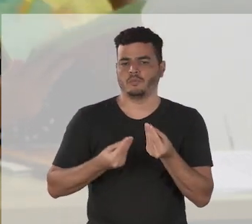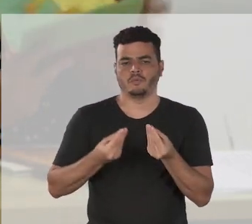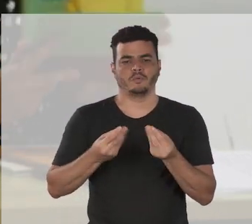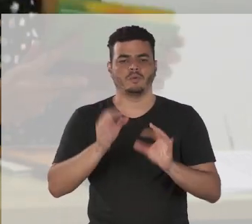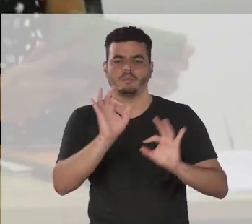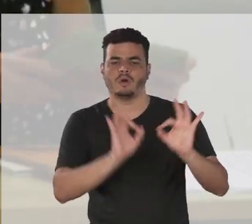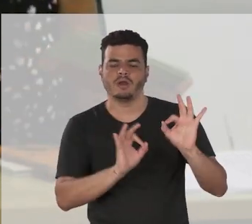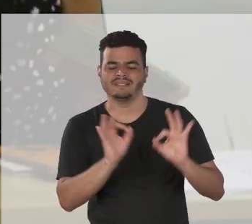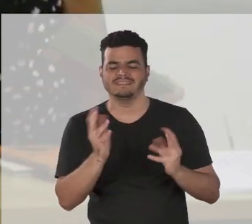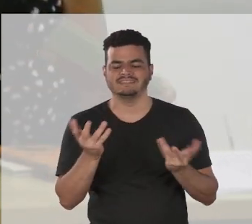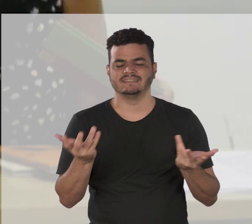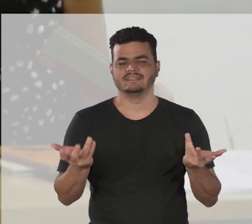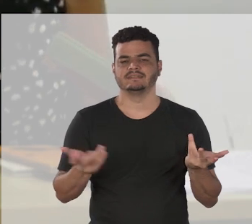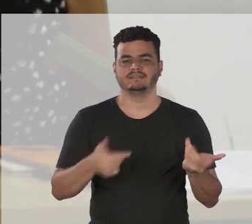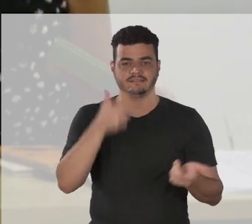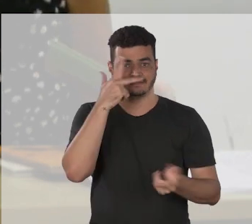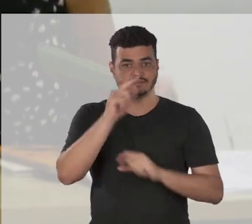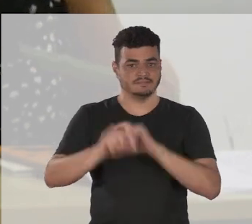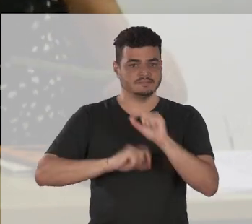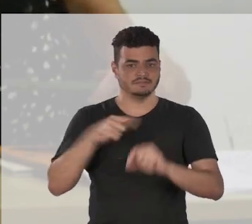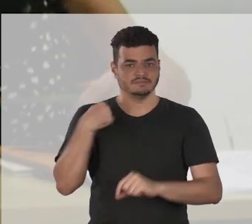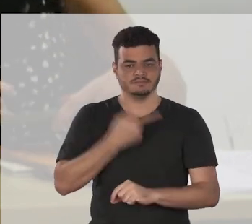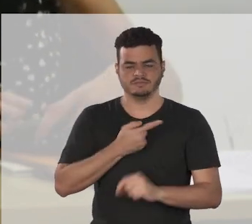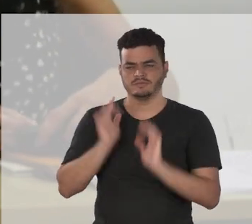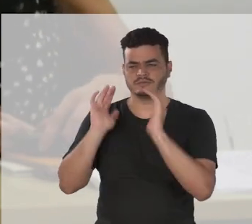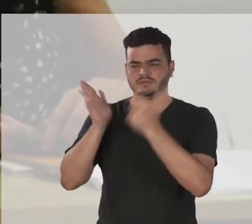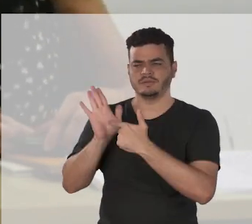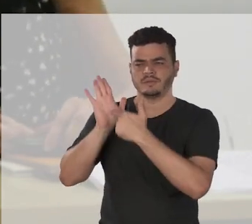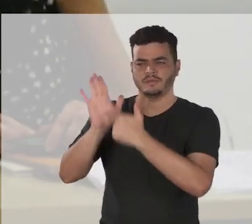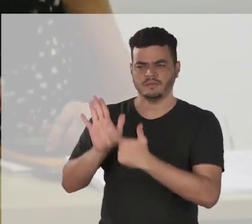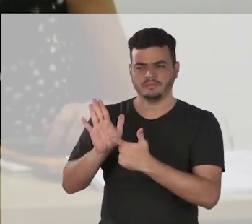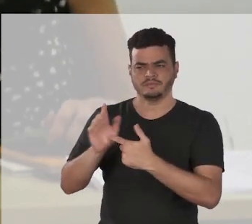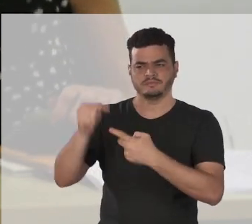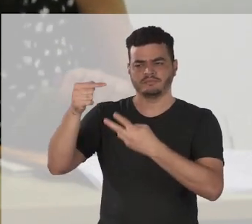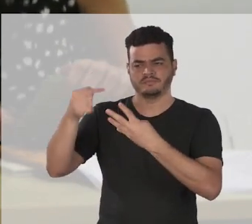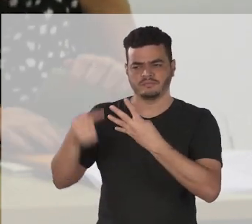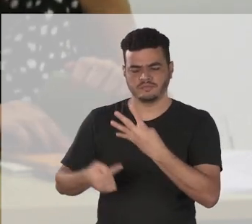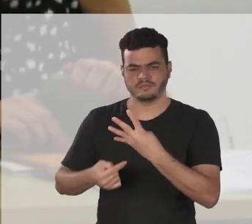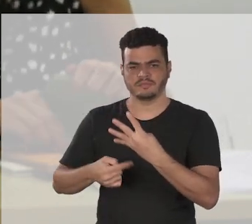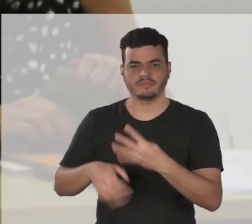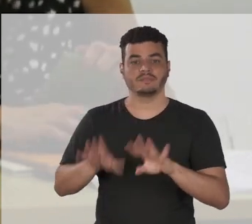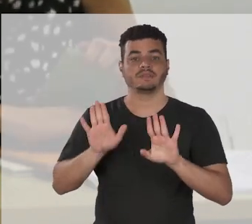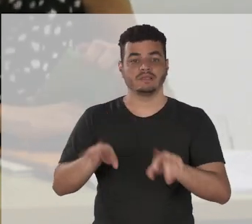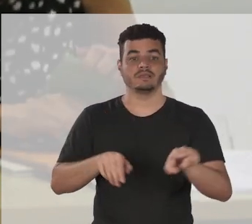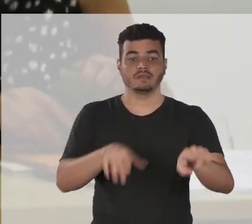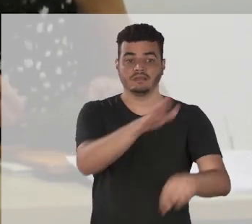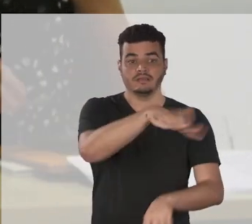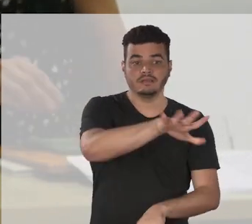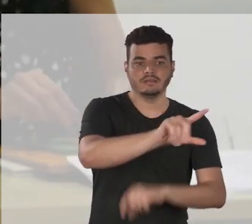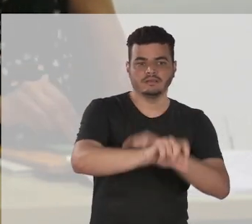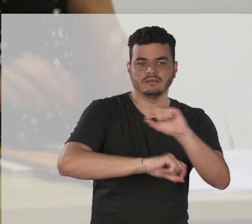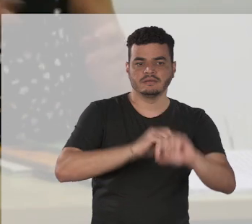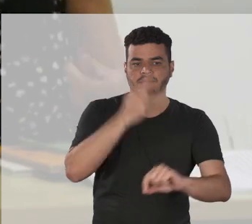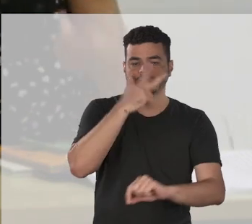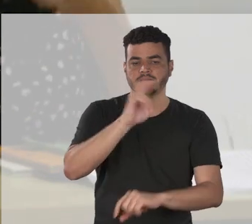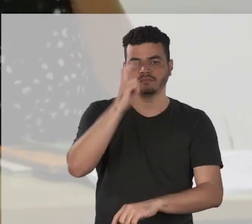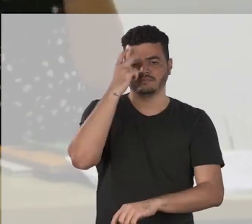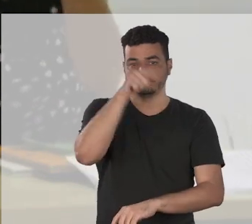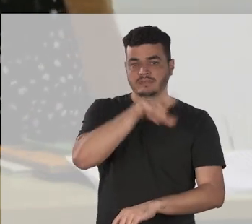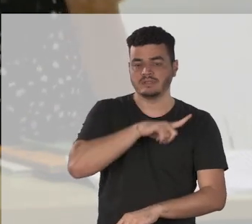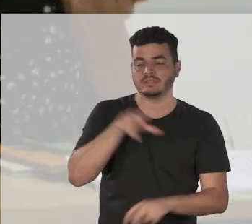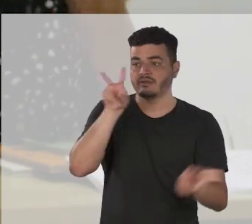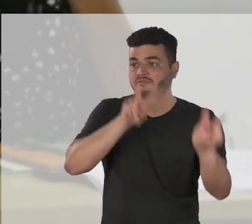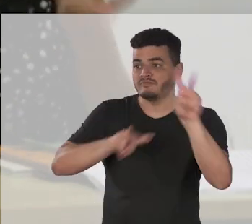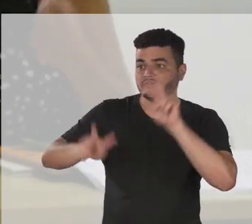distribuído, planejado. Me parece, então, que colocar foco em todas essas questões é importante e as minhas crianças têm a